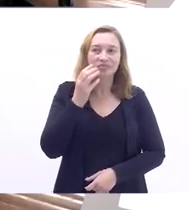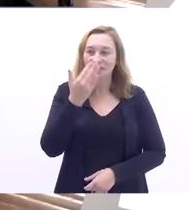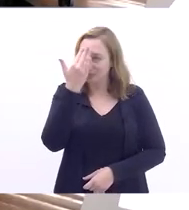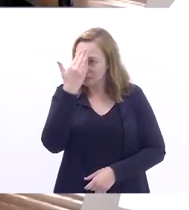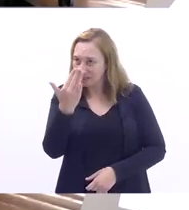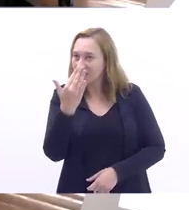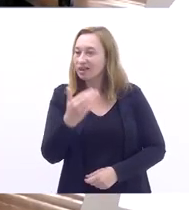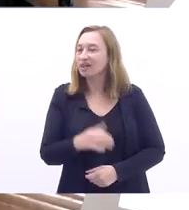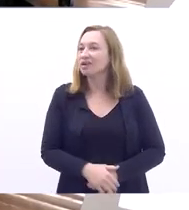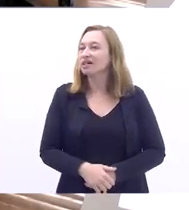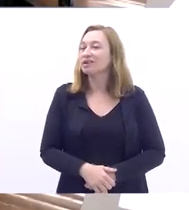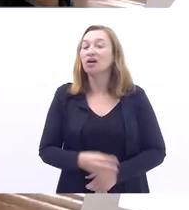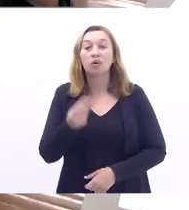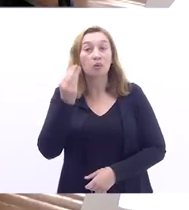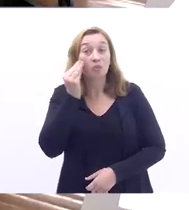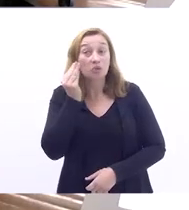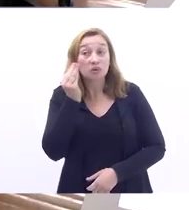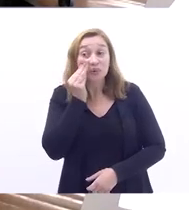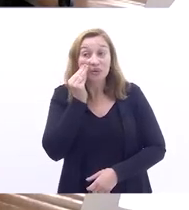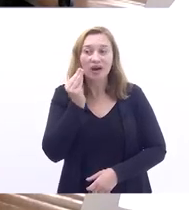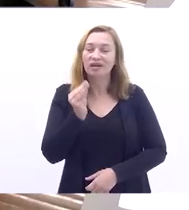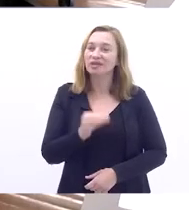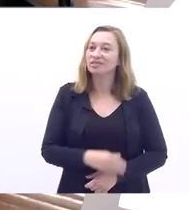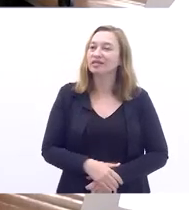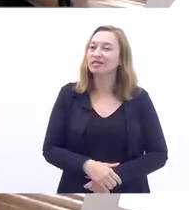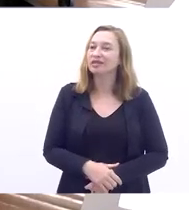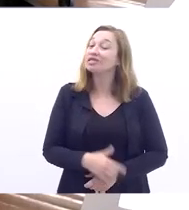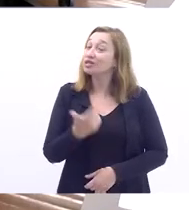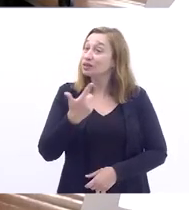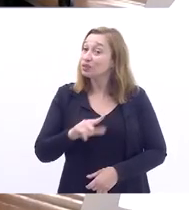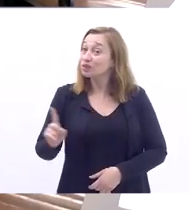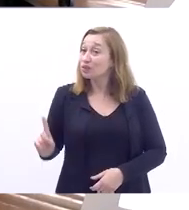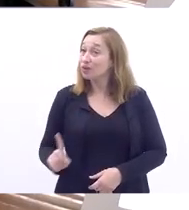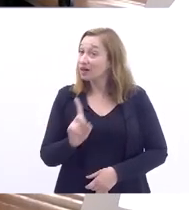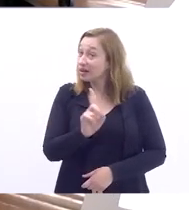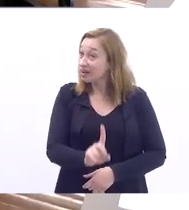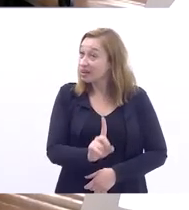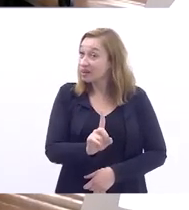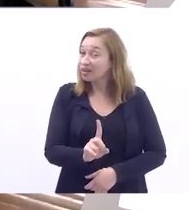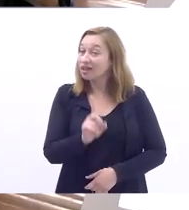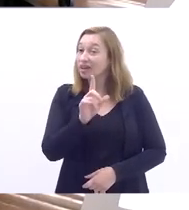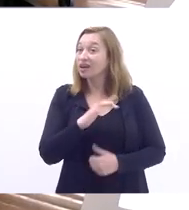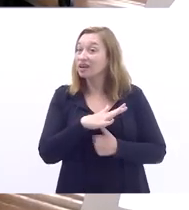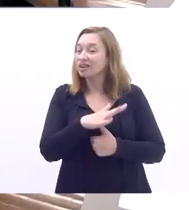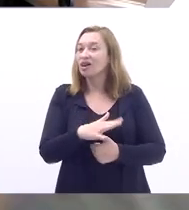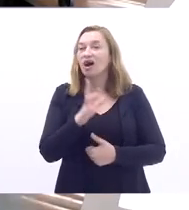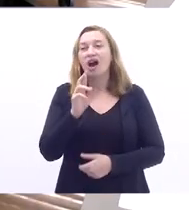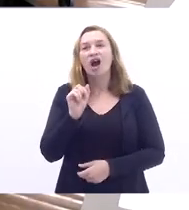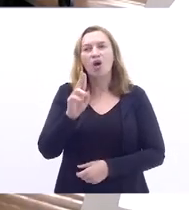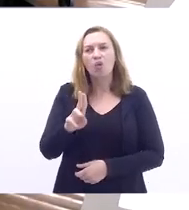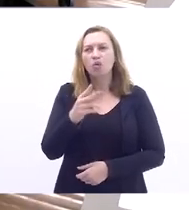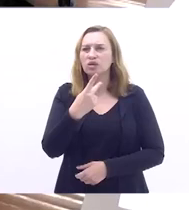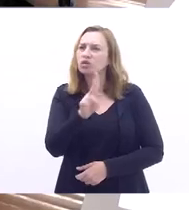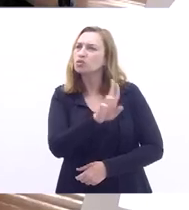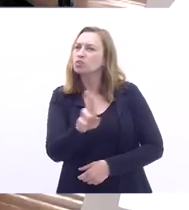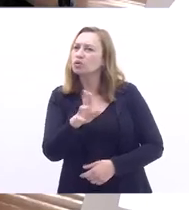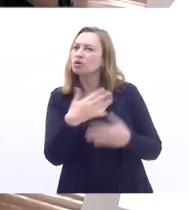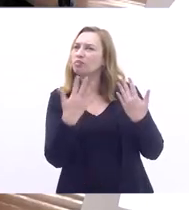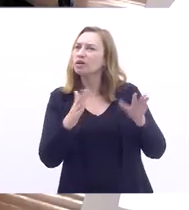obrigado para ter a oportunidade de estar novamente aqui Victor Raul em seu nome é o comprimento